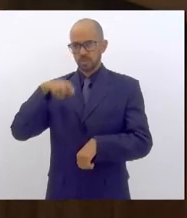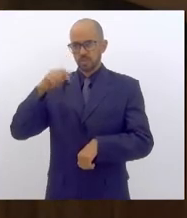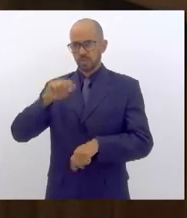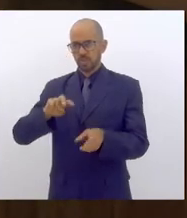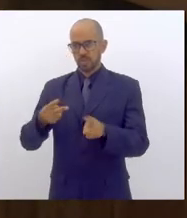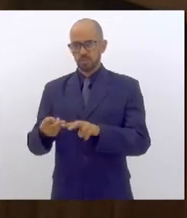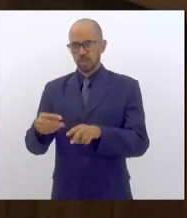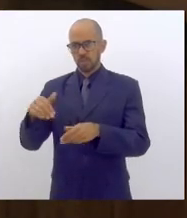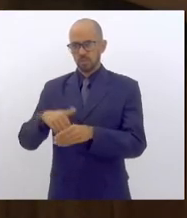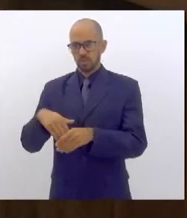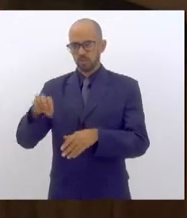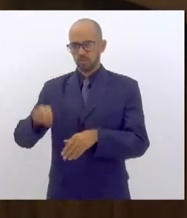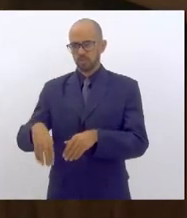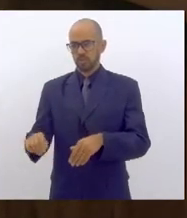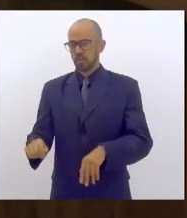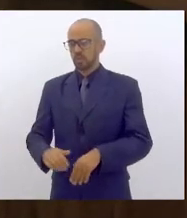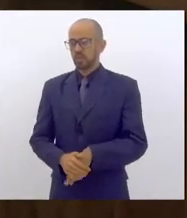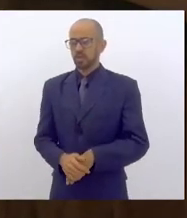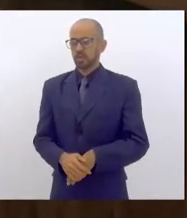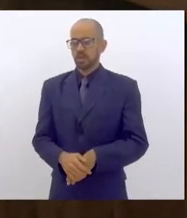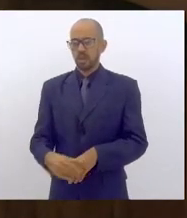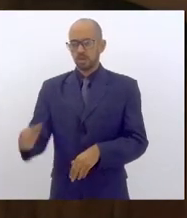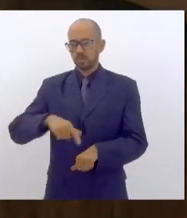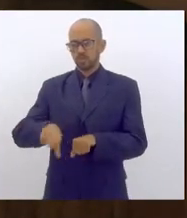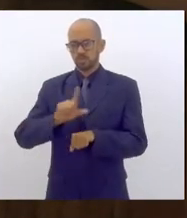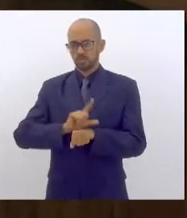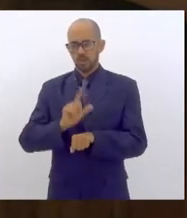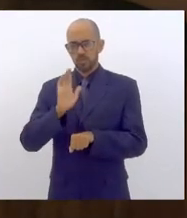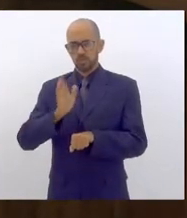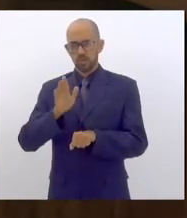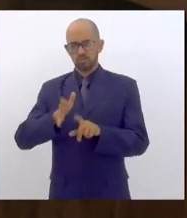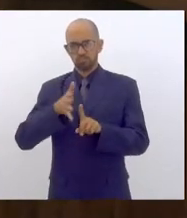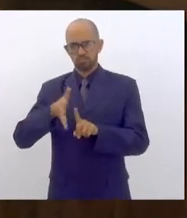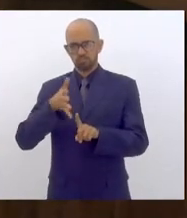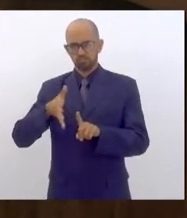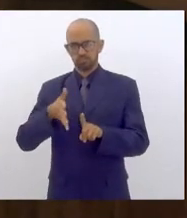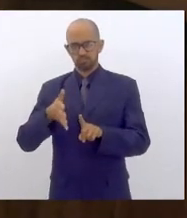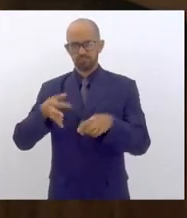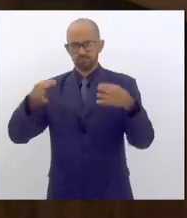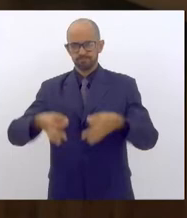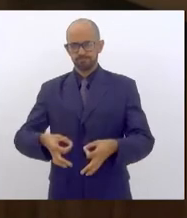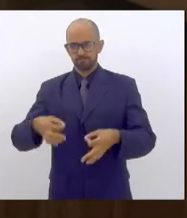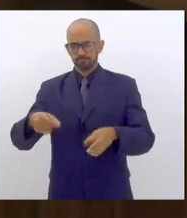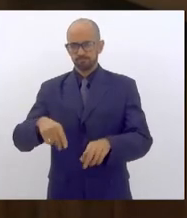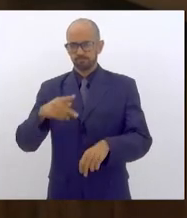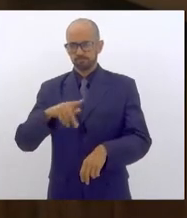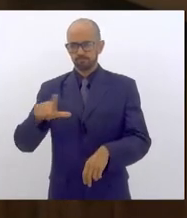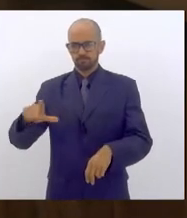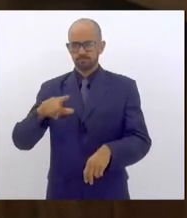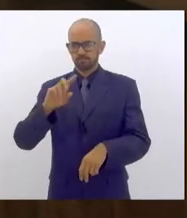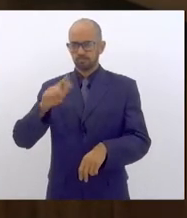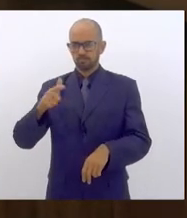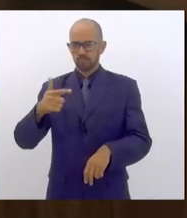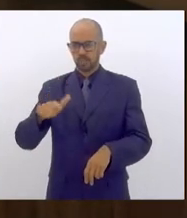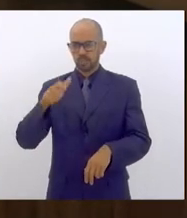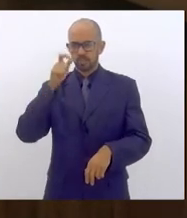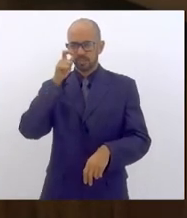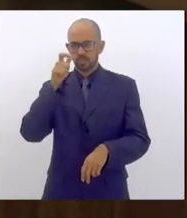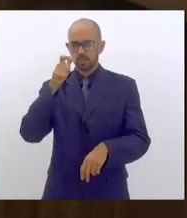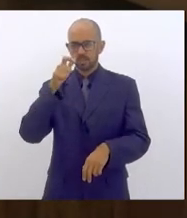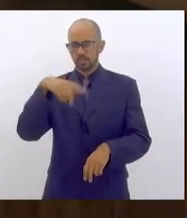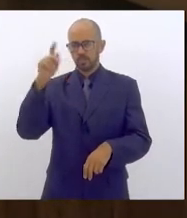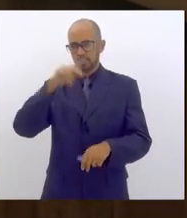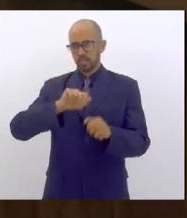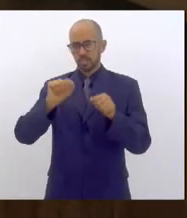As palavras do deputado Luiz Paulo são muito precisas. Esse projeto não interessa àqueles que